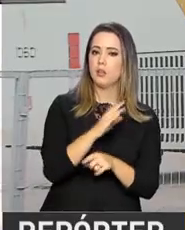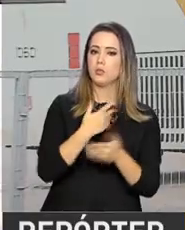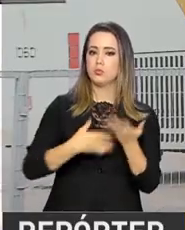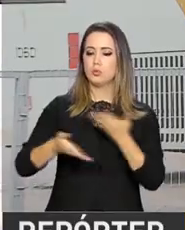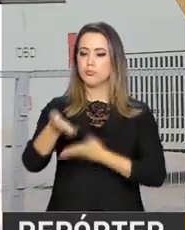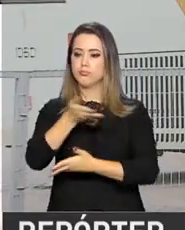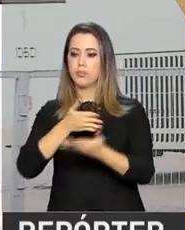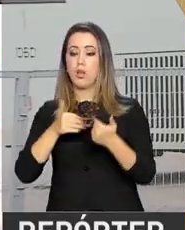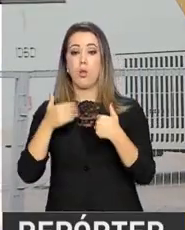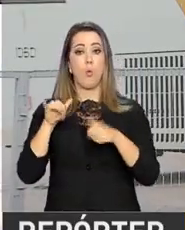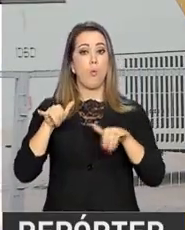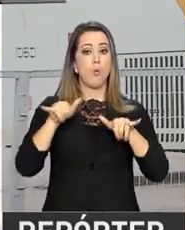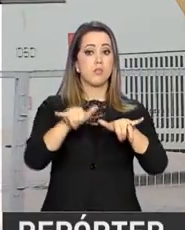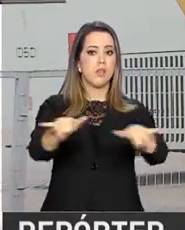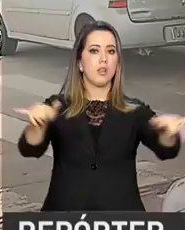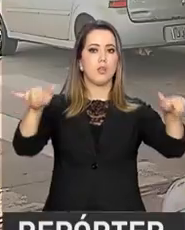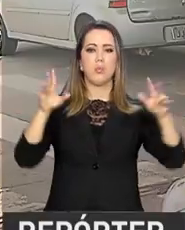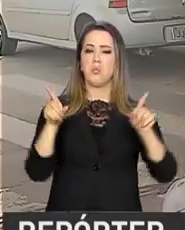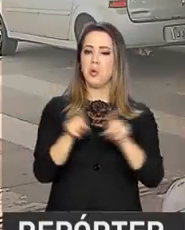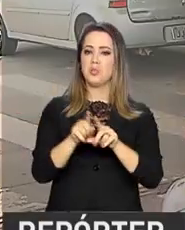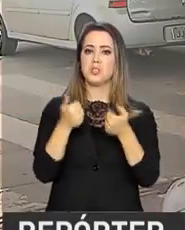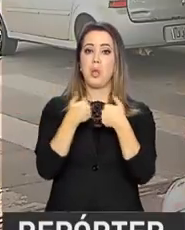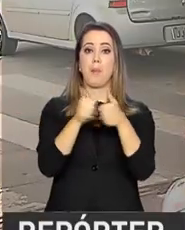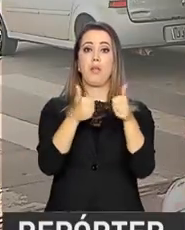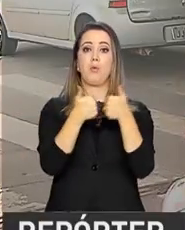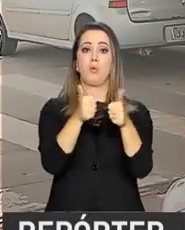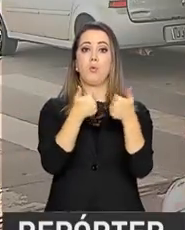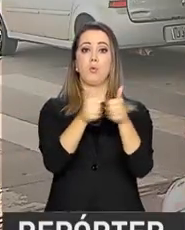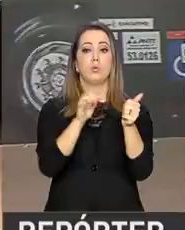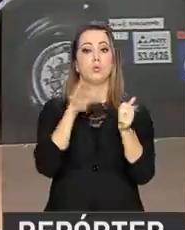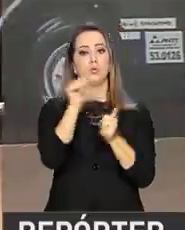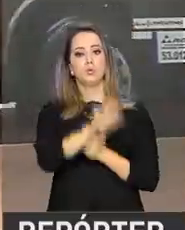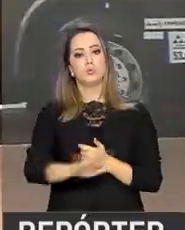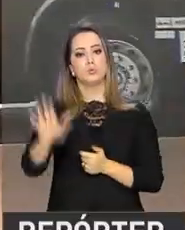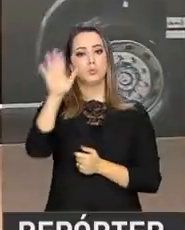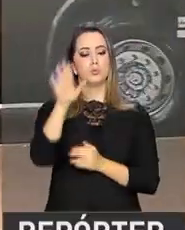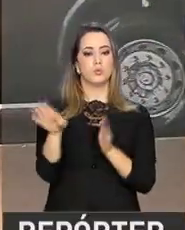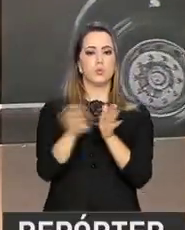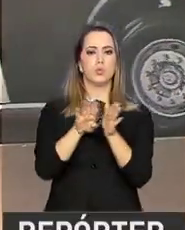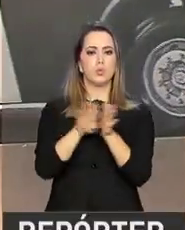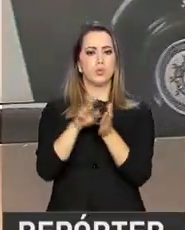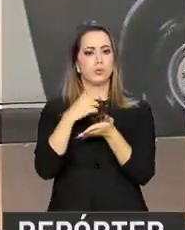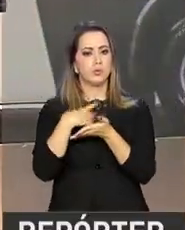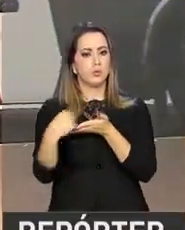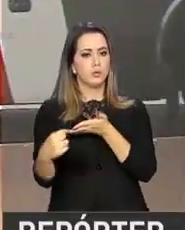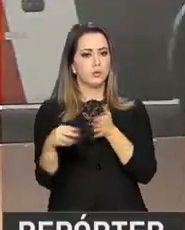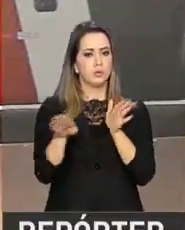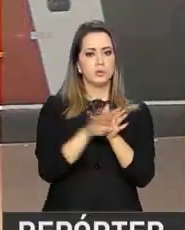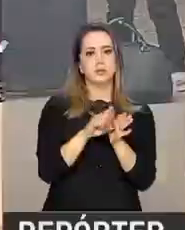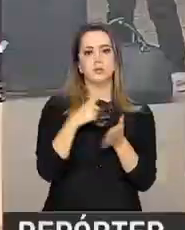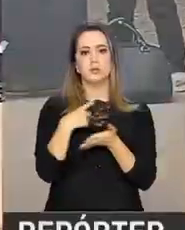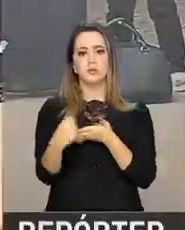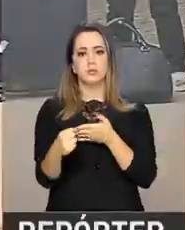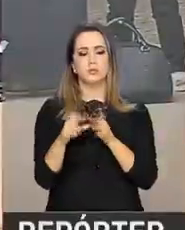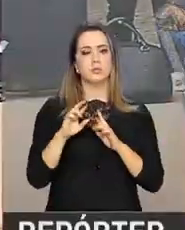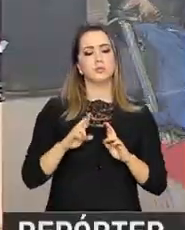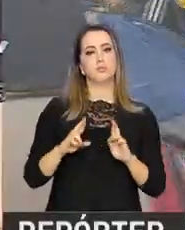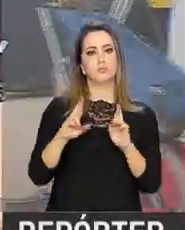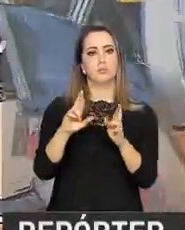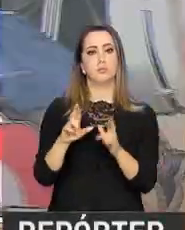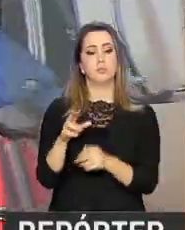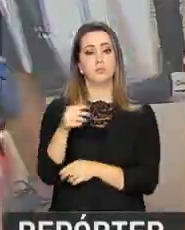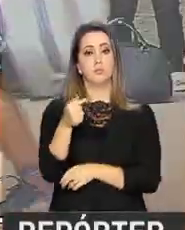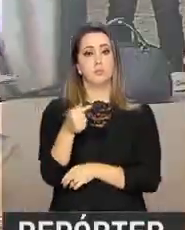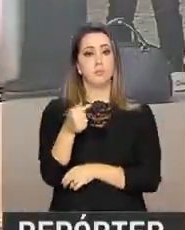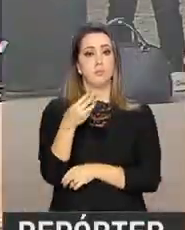terminais rodoviários de todo o país no terminal de brasília entre chegadas e partidas a estimativa é que